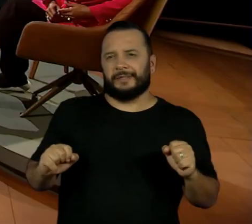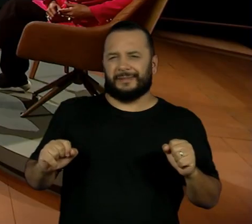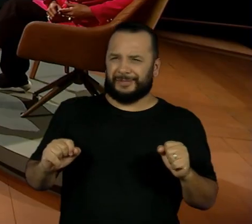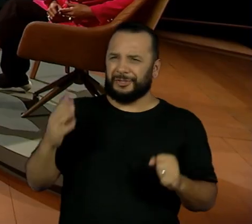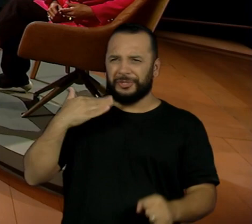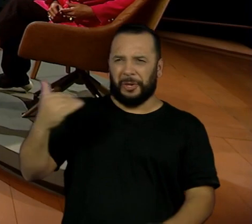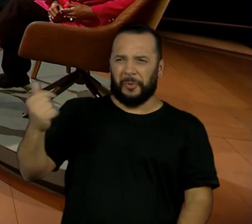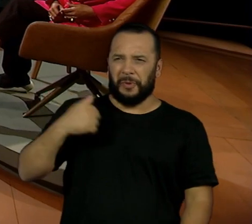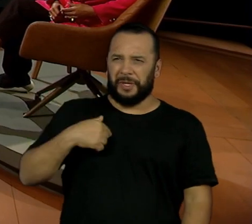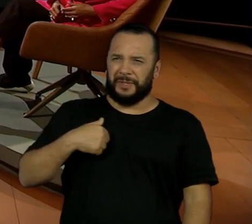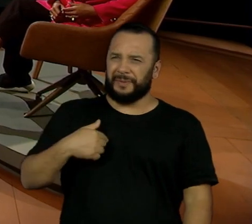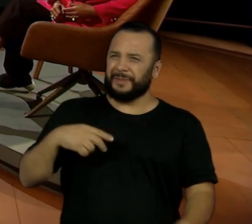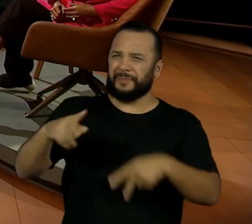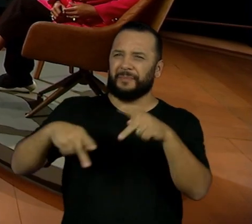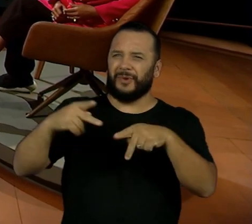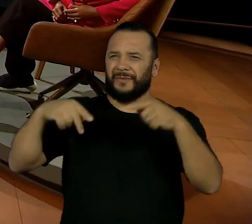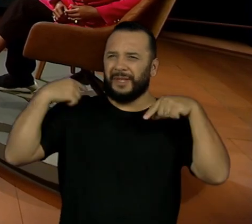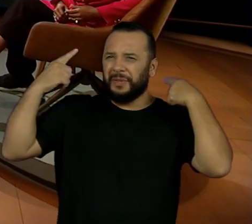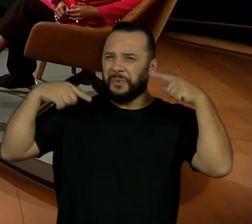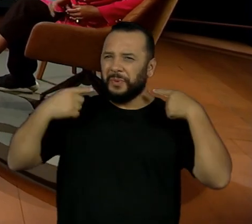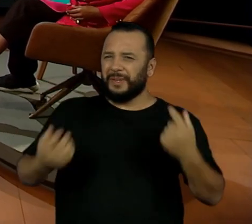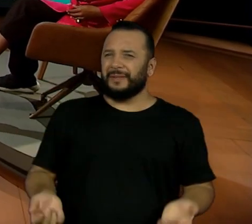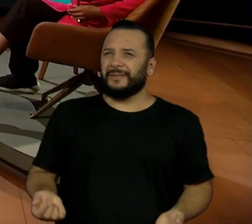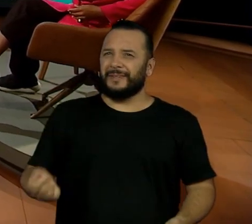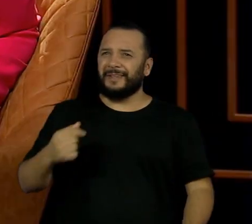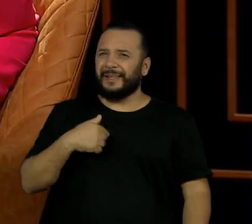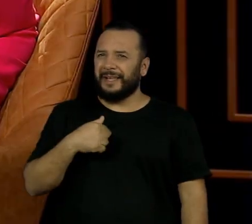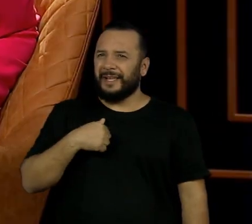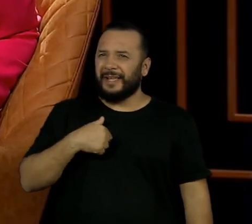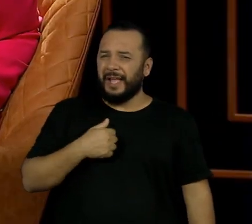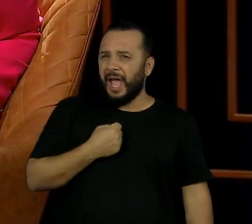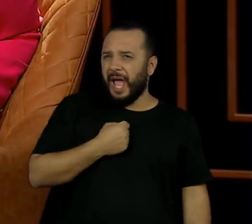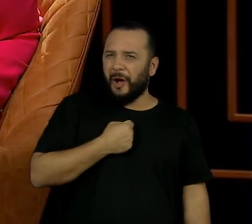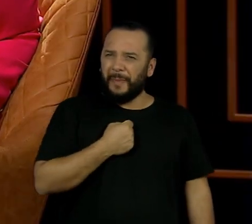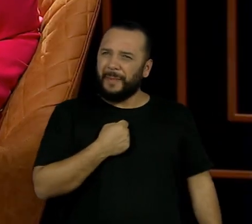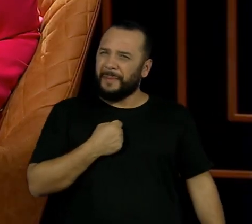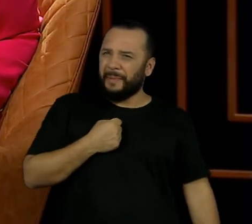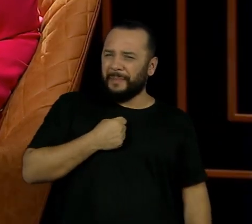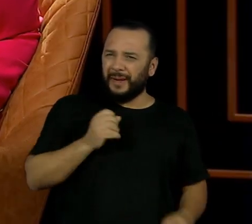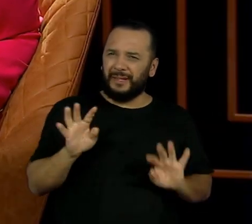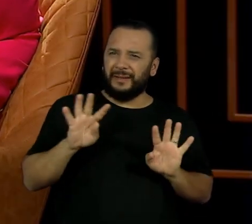doido. Eu falei, como que eu vou fazer uma cantriz, né?